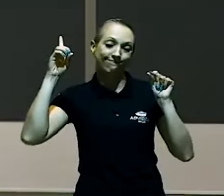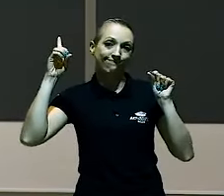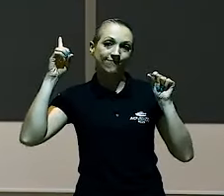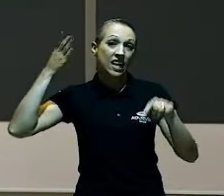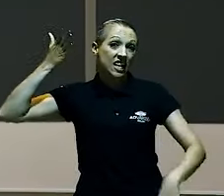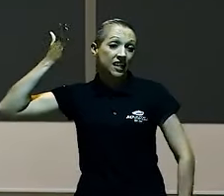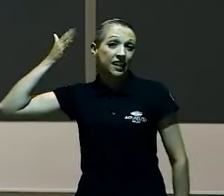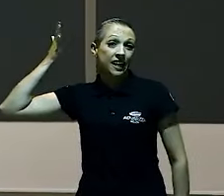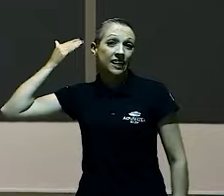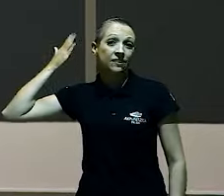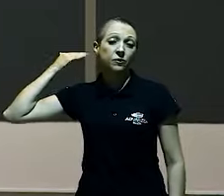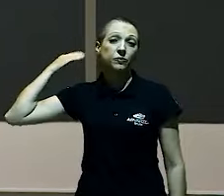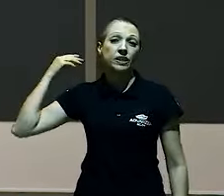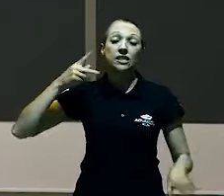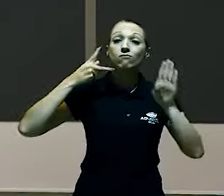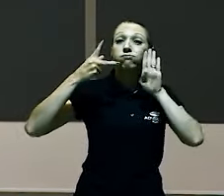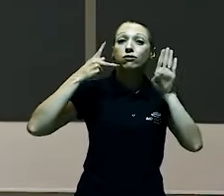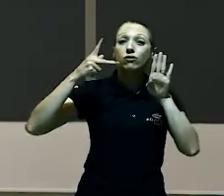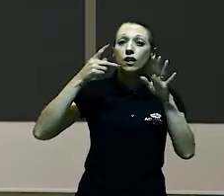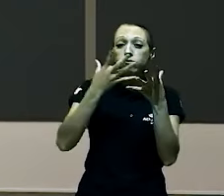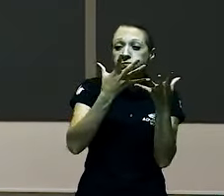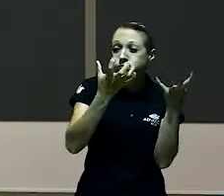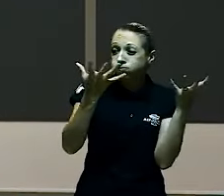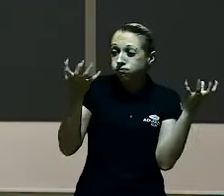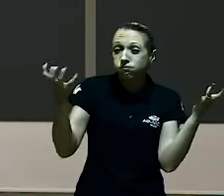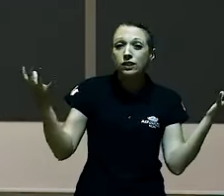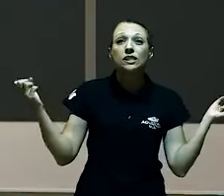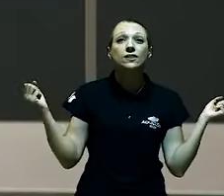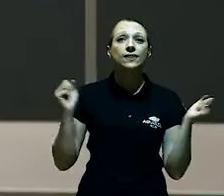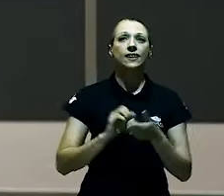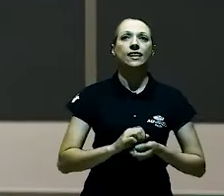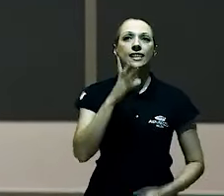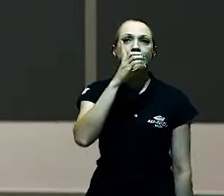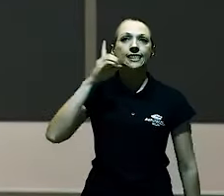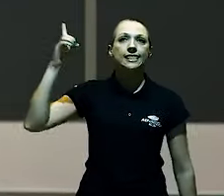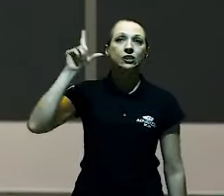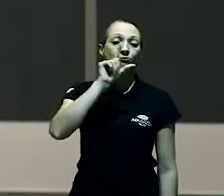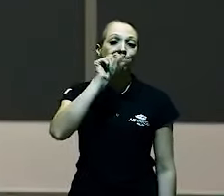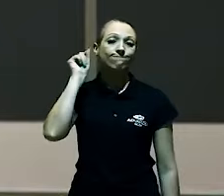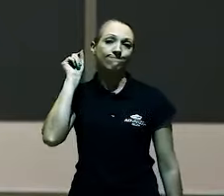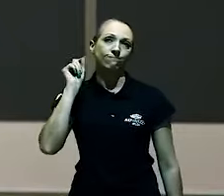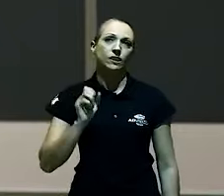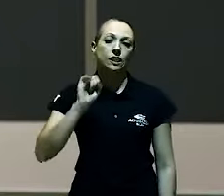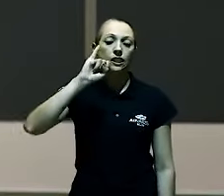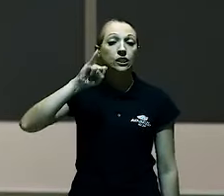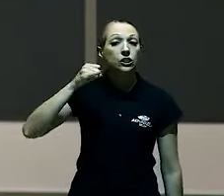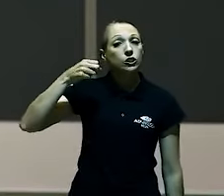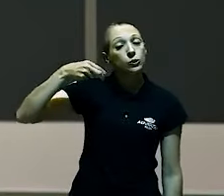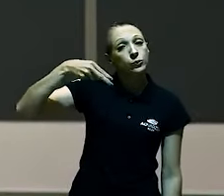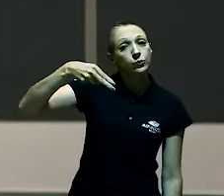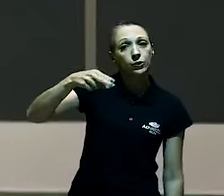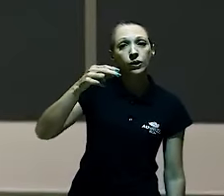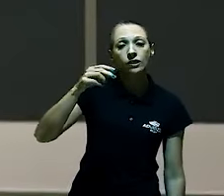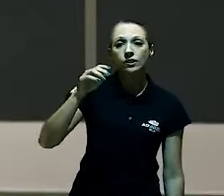onde a profecia se revela, onde Deus se manifesta. Mas de repente, dentro do contexto da história de Jonas, Deus resolve